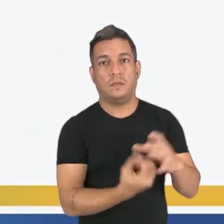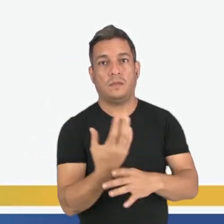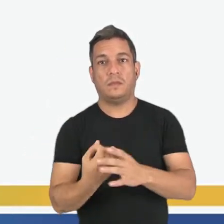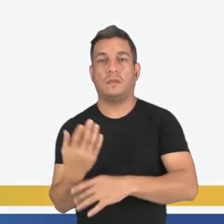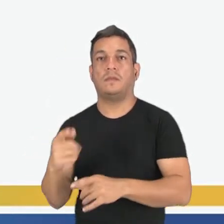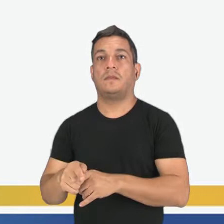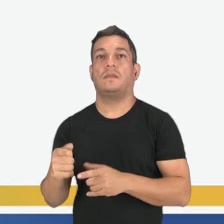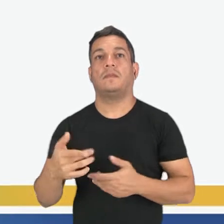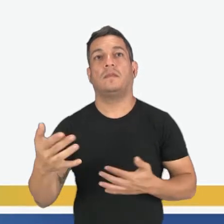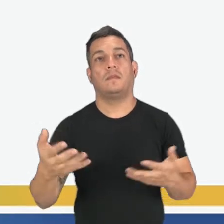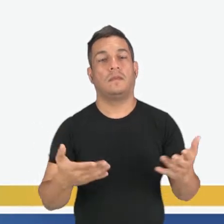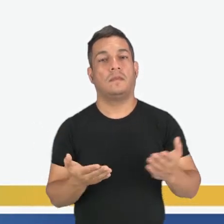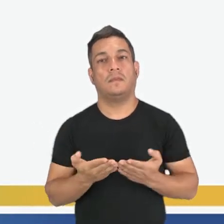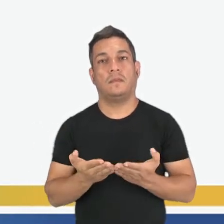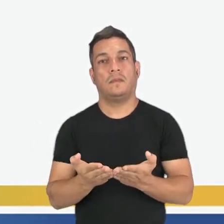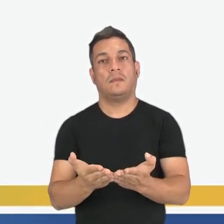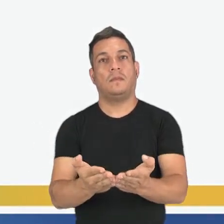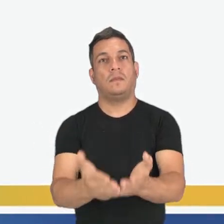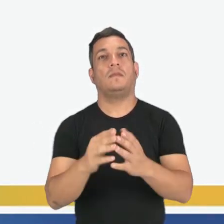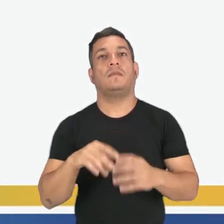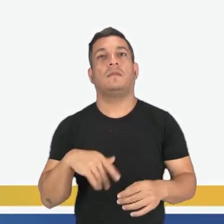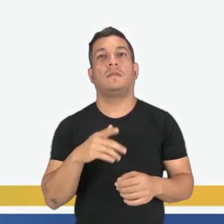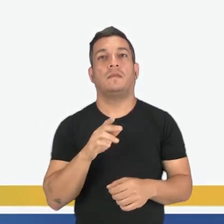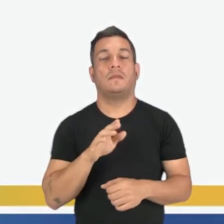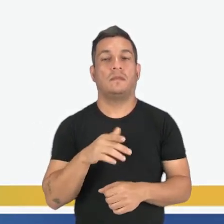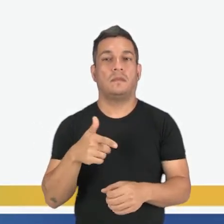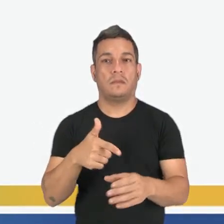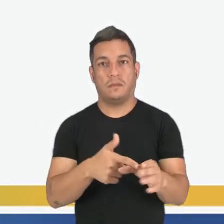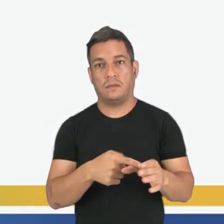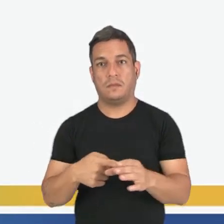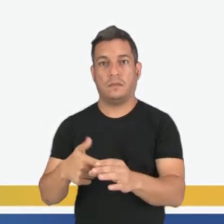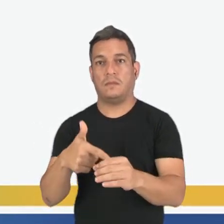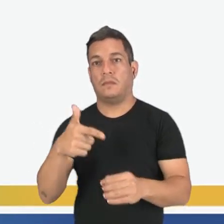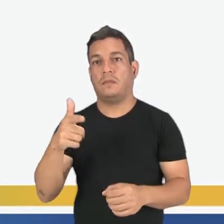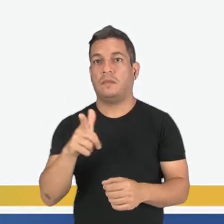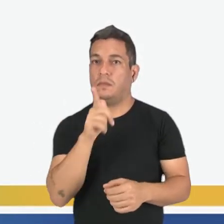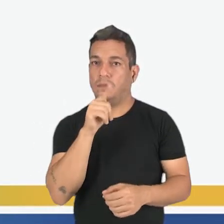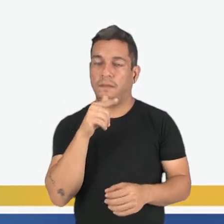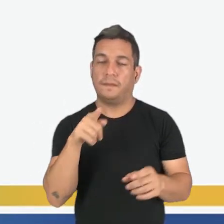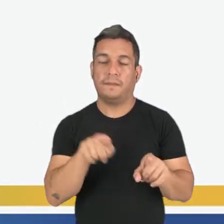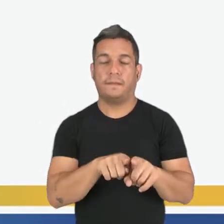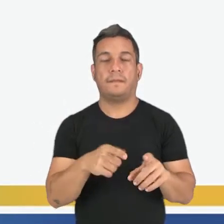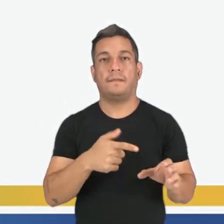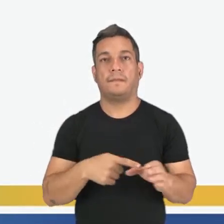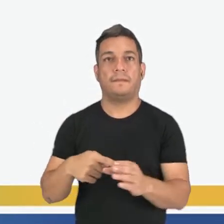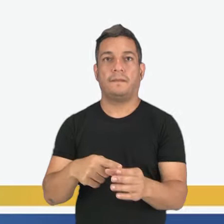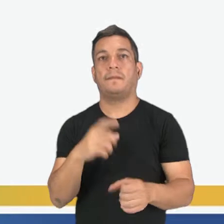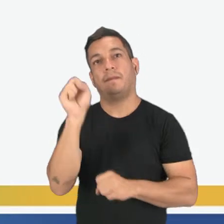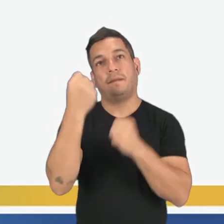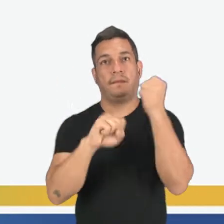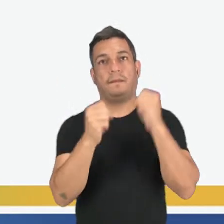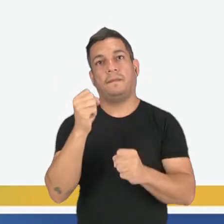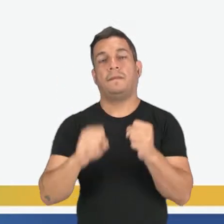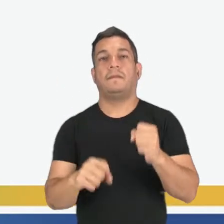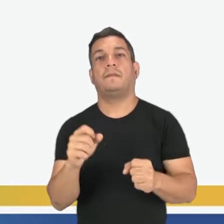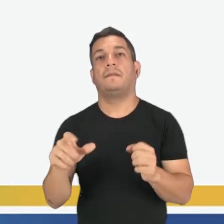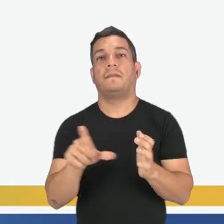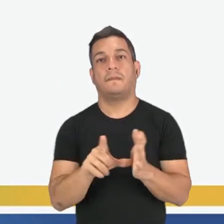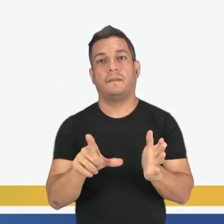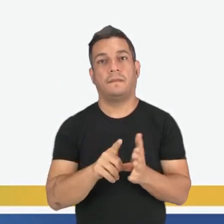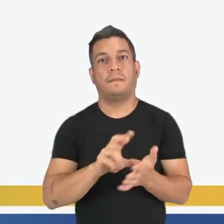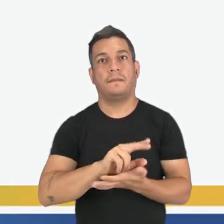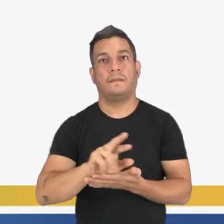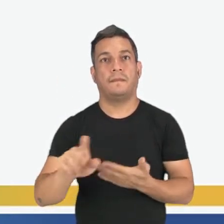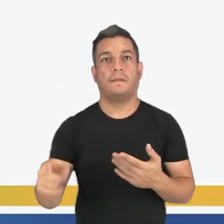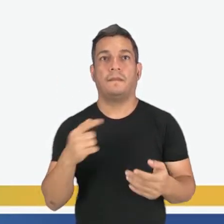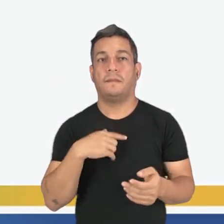o transporte fluvial, o abastecimento de água das cidades, para os setores industriais e comerciais,